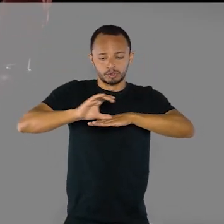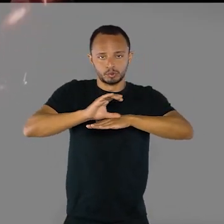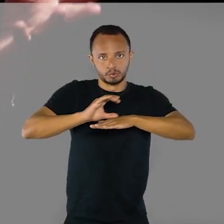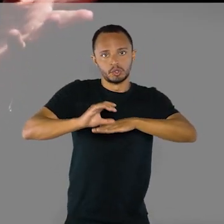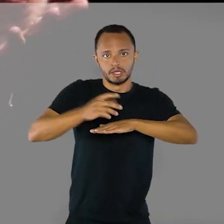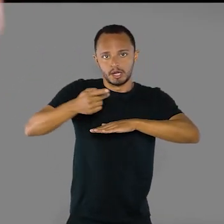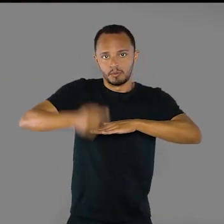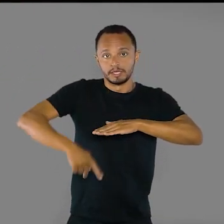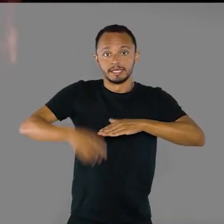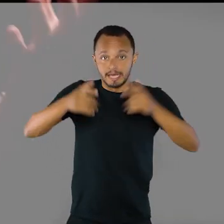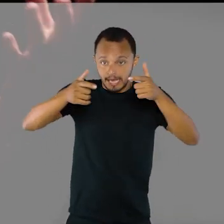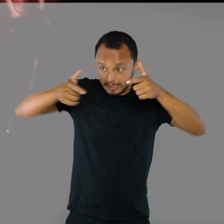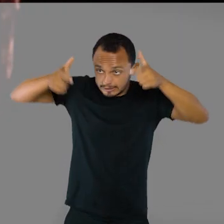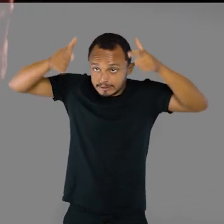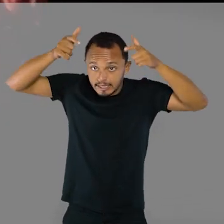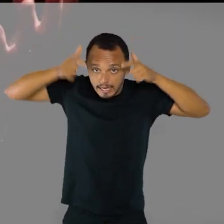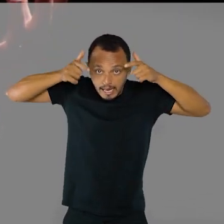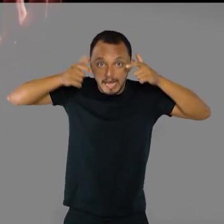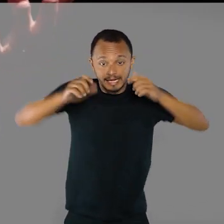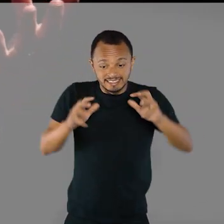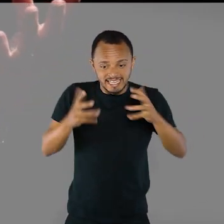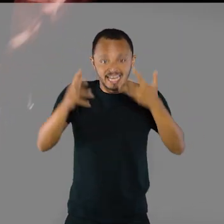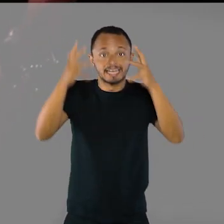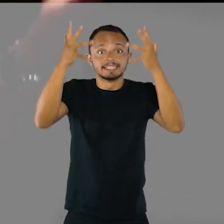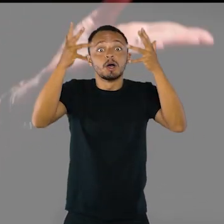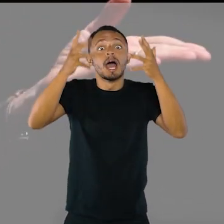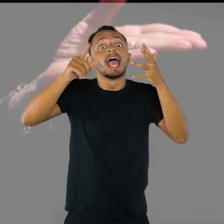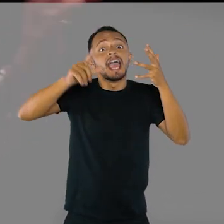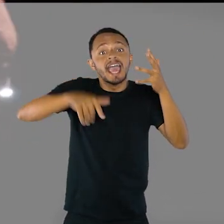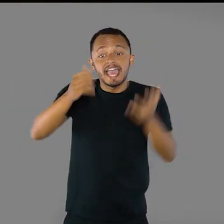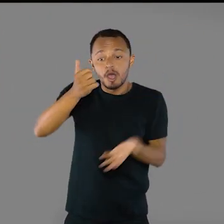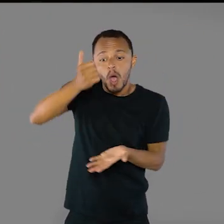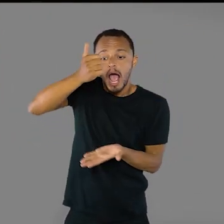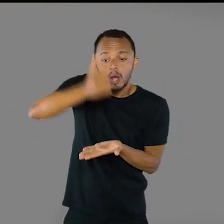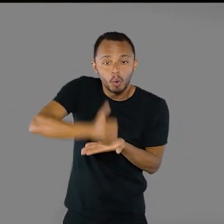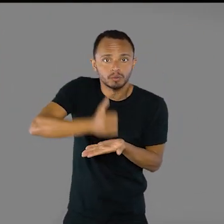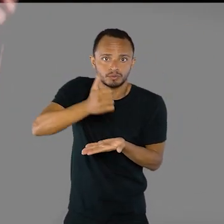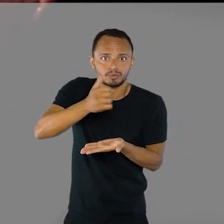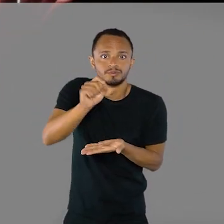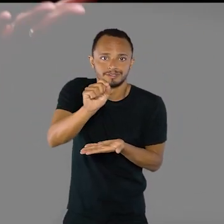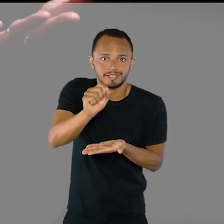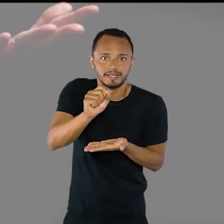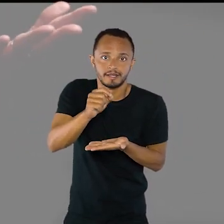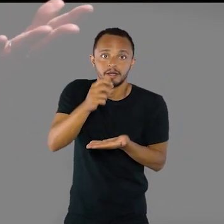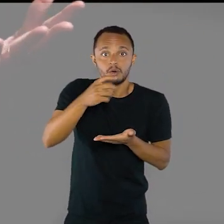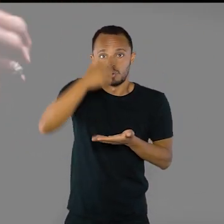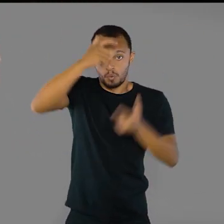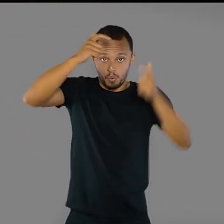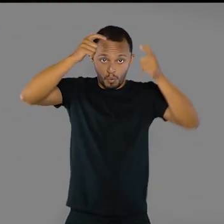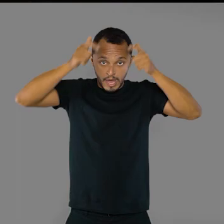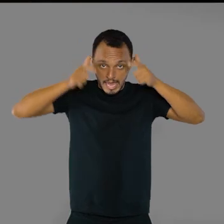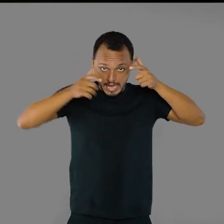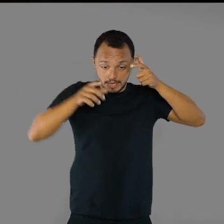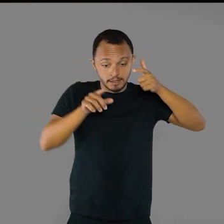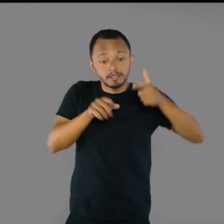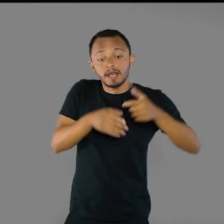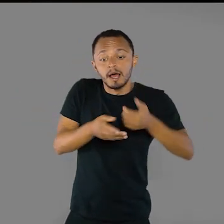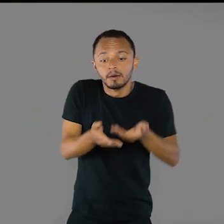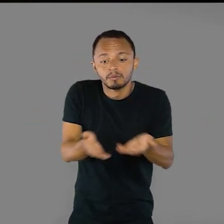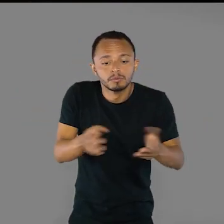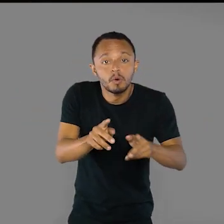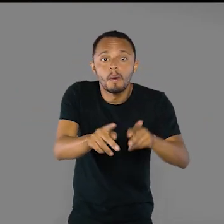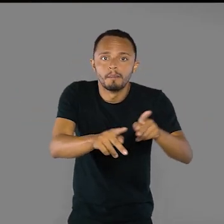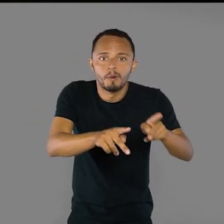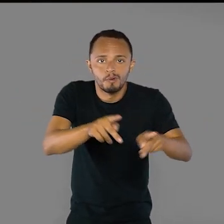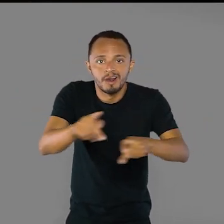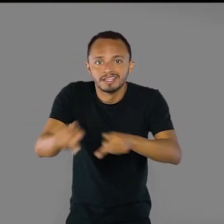sagração e a coroação marcam uma espécie de acordo do monarca com o seu povo. ela é mais coletiva. Já a versão do